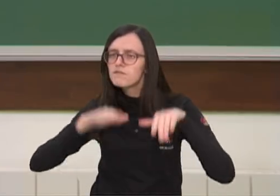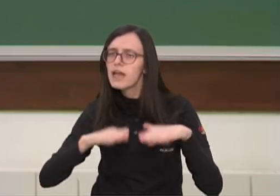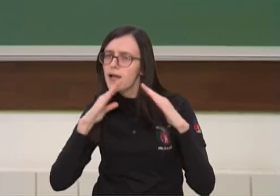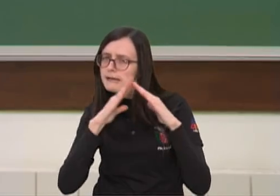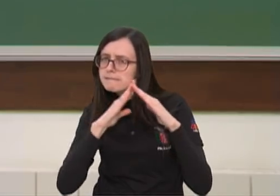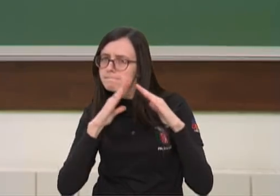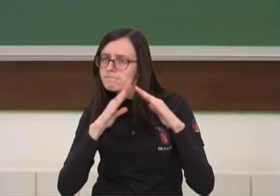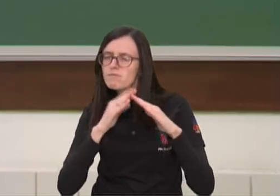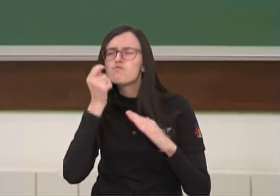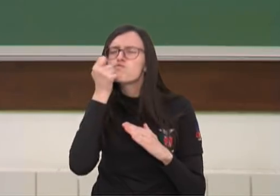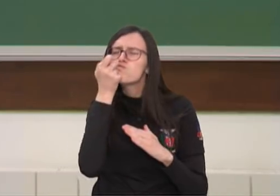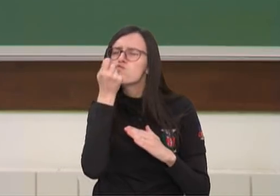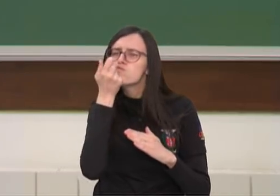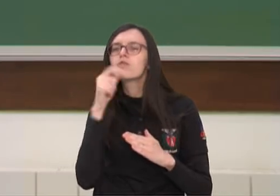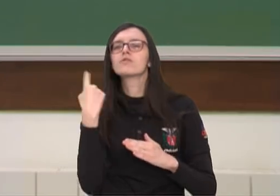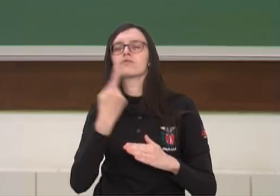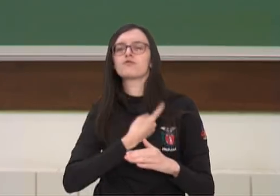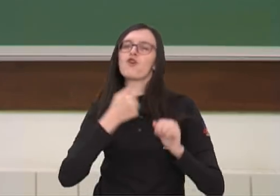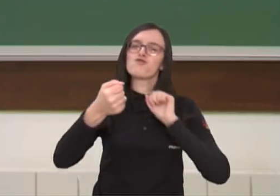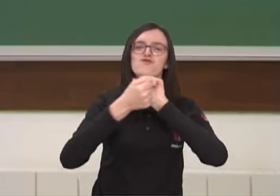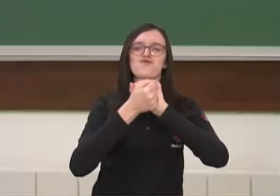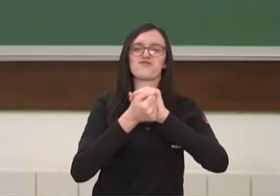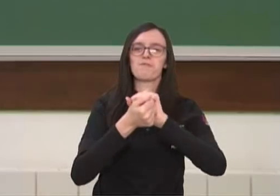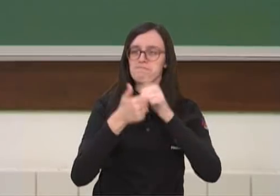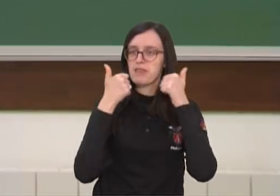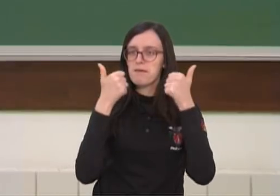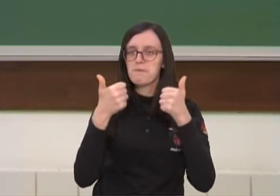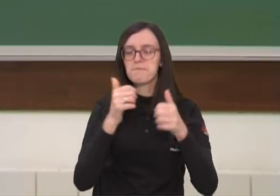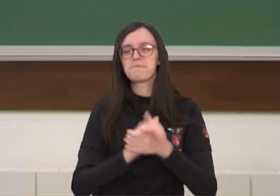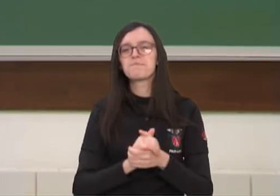em casa, logo, logo a gente vai estar juntinho de novo, tá